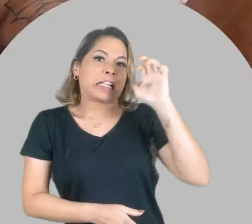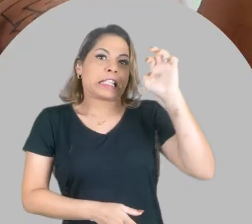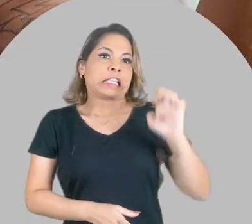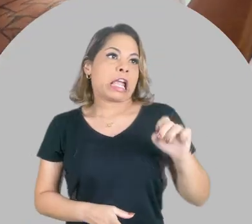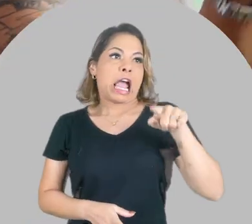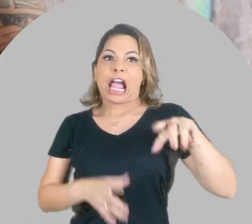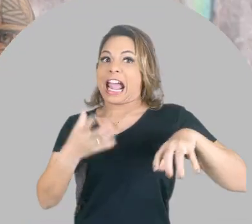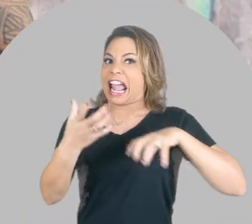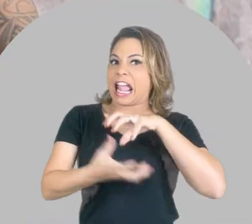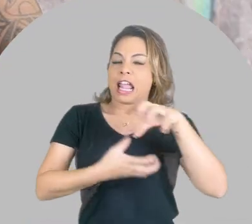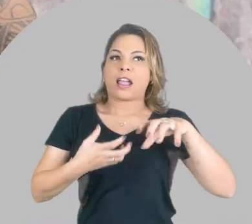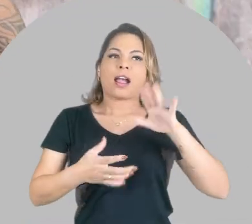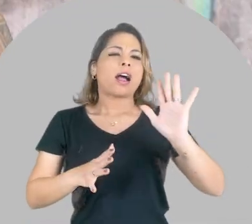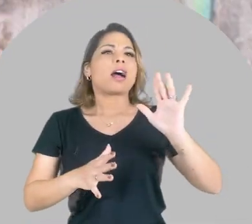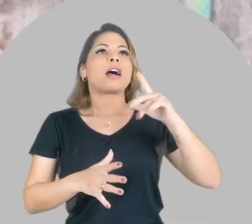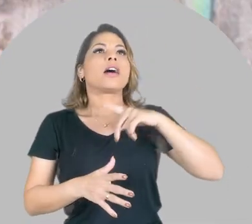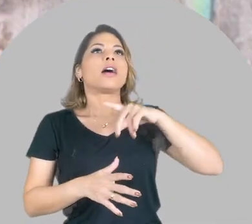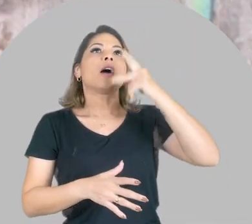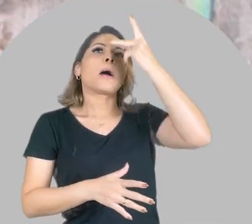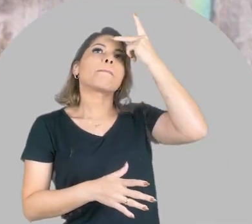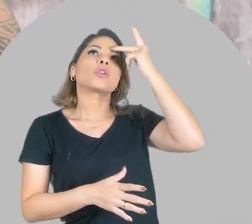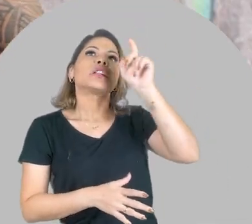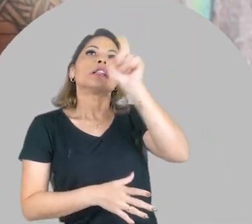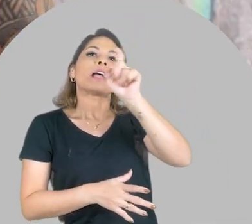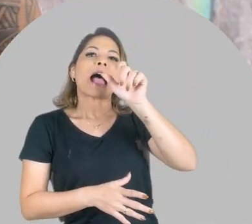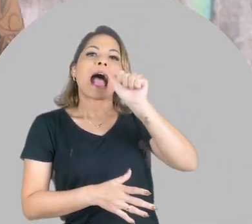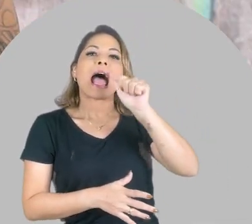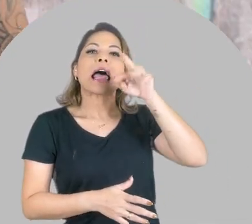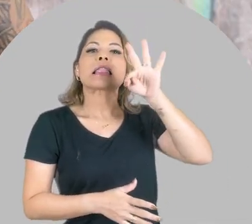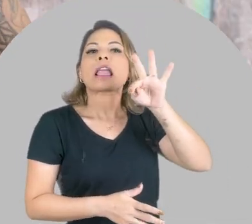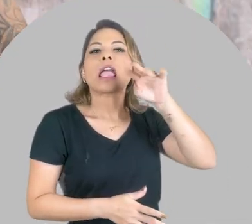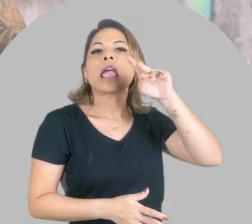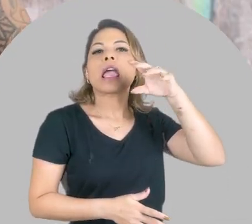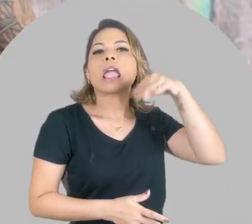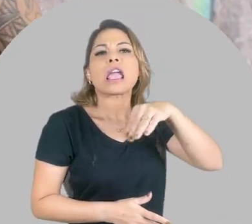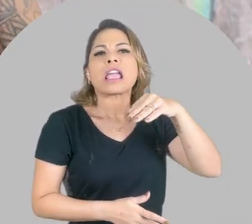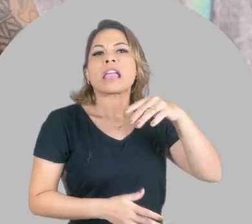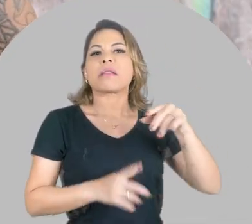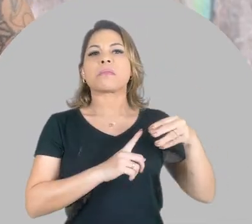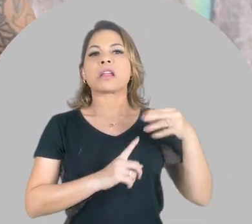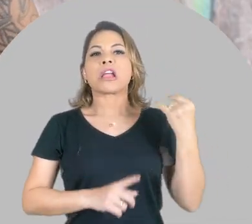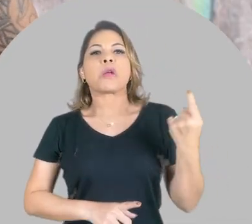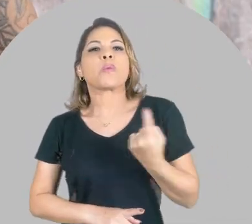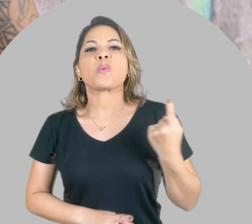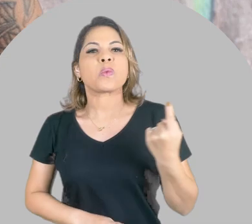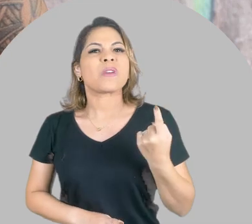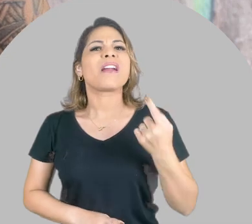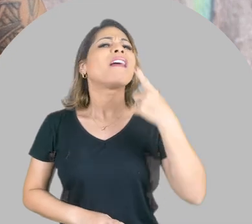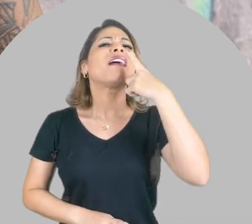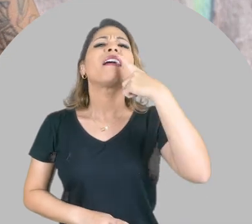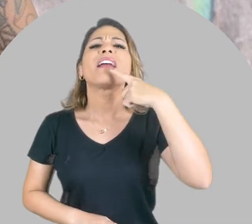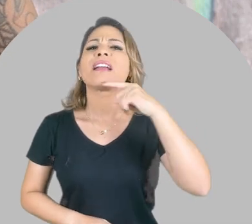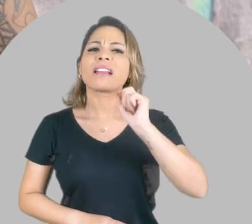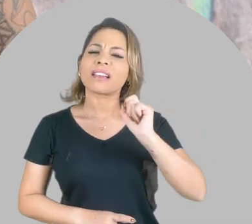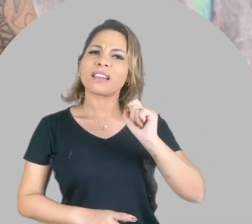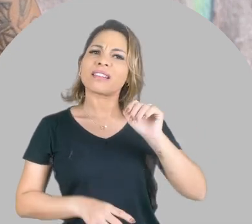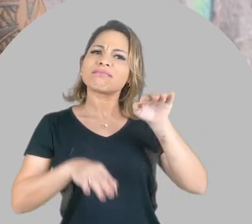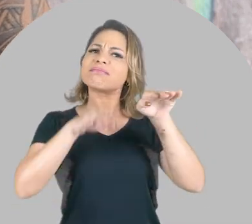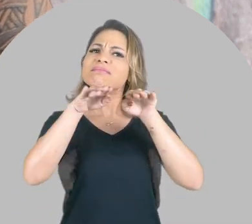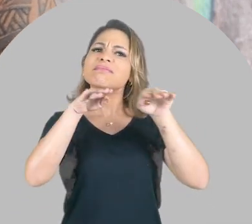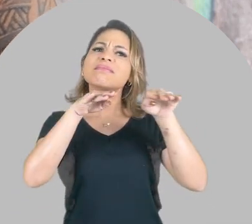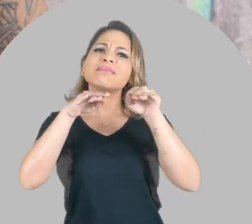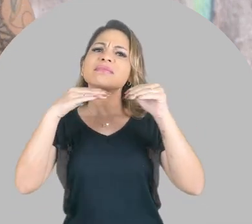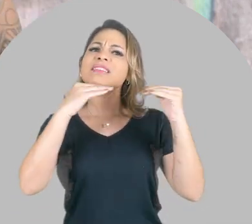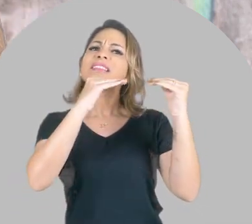é revolucionário. Mas se o cara for lá e botar a tag dele ATN, é um individualista. E quem é que tá medindo